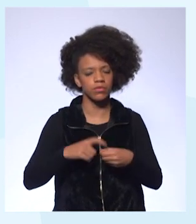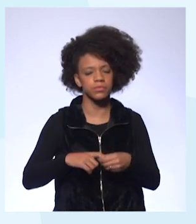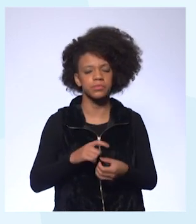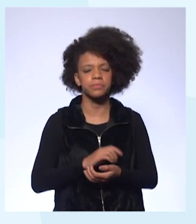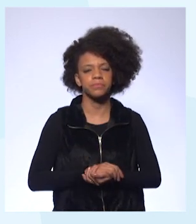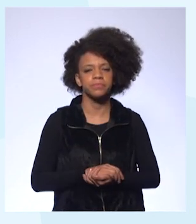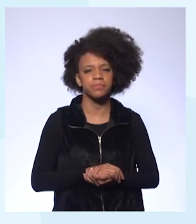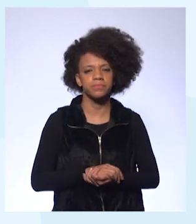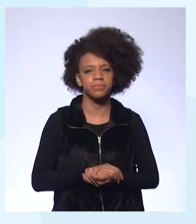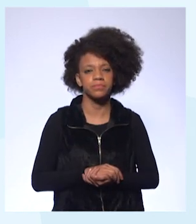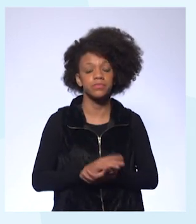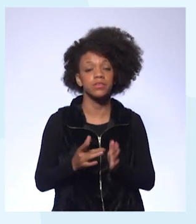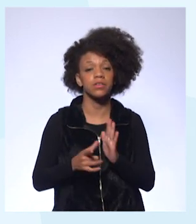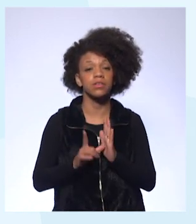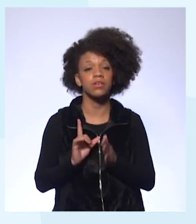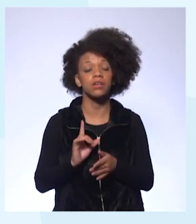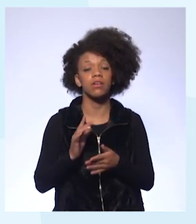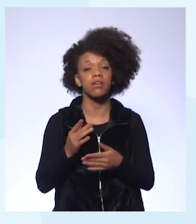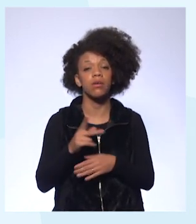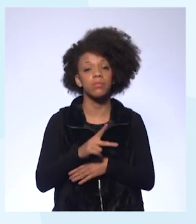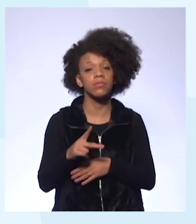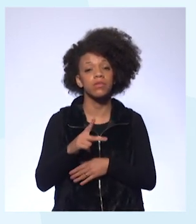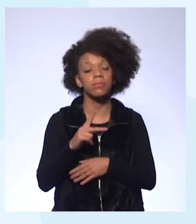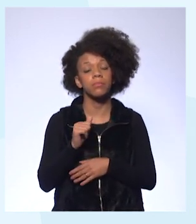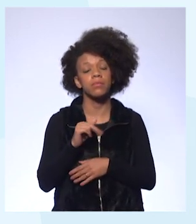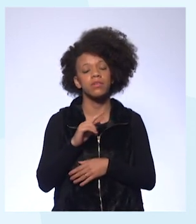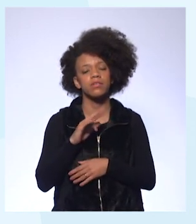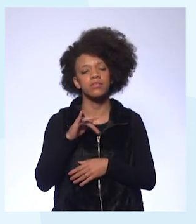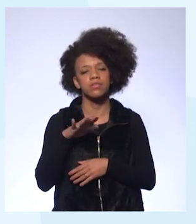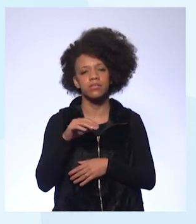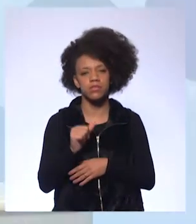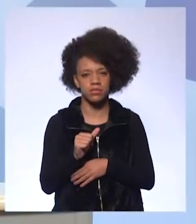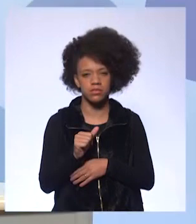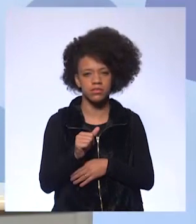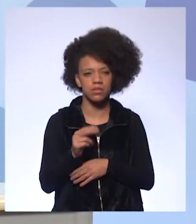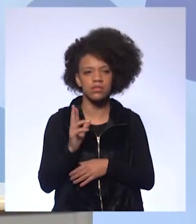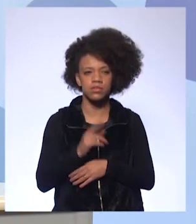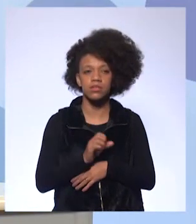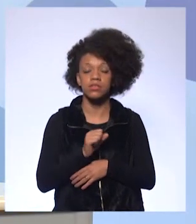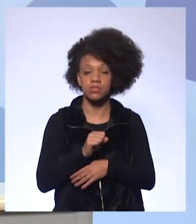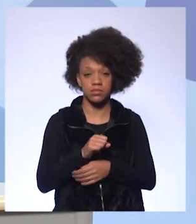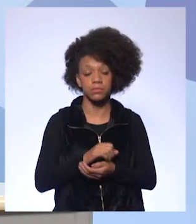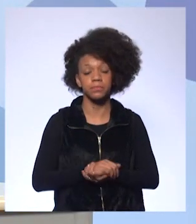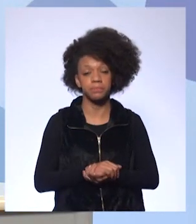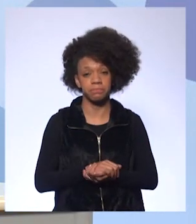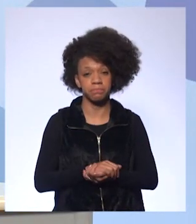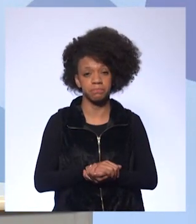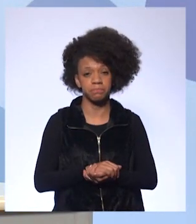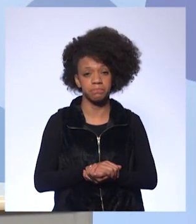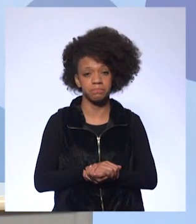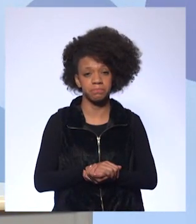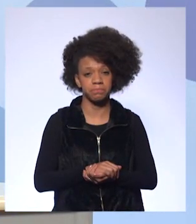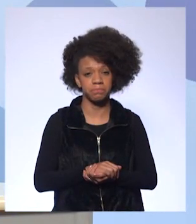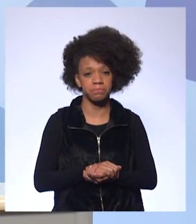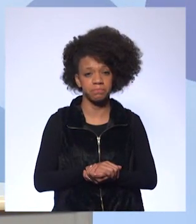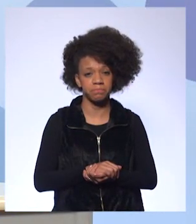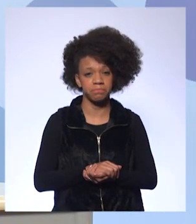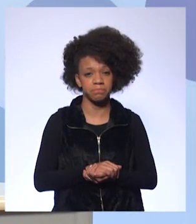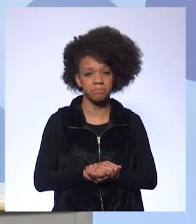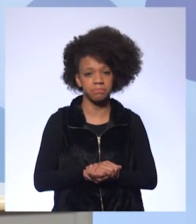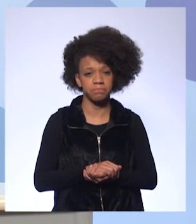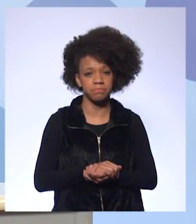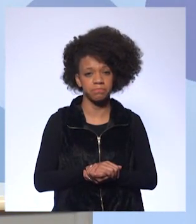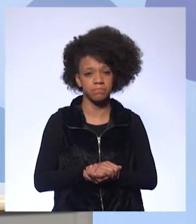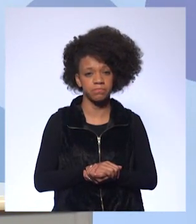vocês poderem agora anterior a professora Patrícia a Juciane respondeu Yes assim que saem textos Big